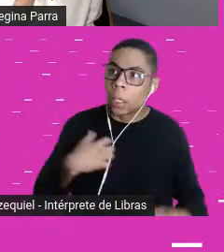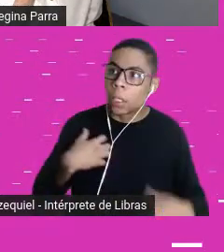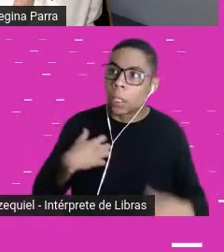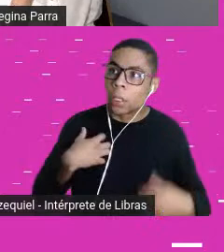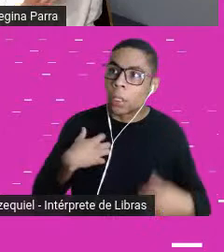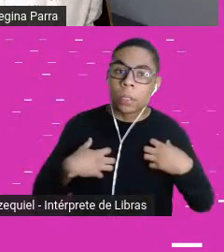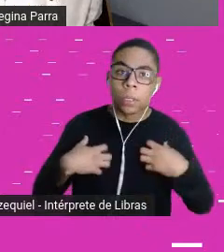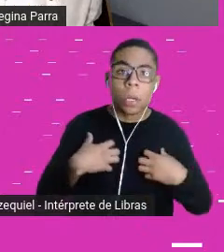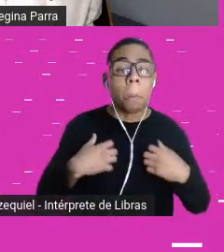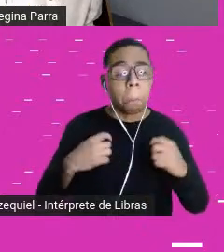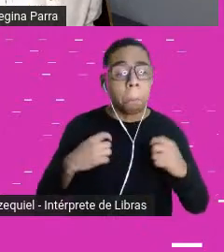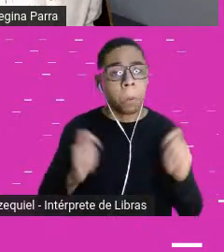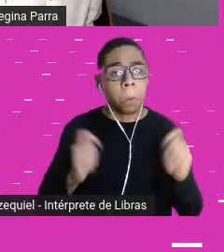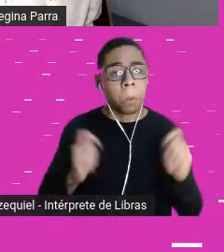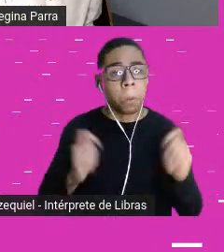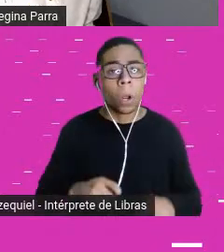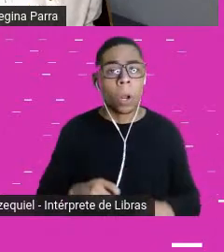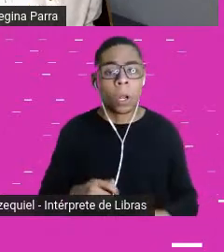nisso começou